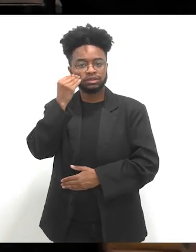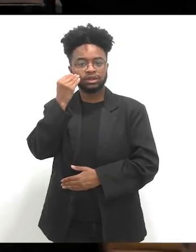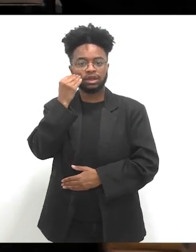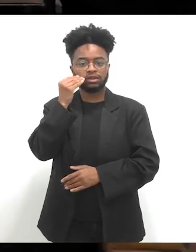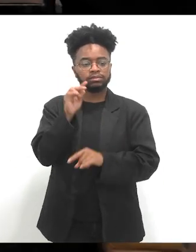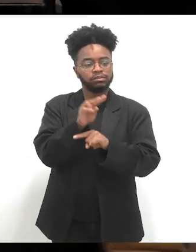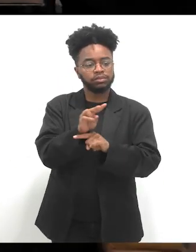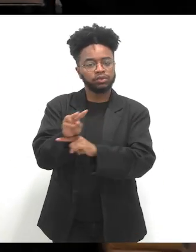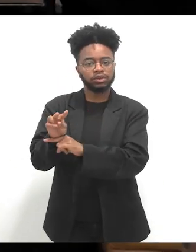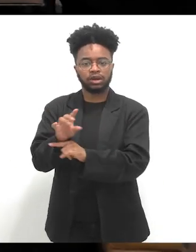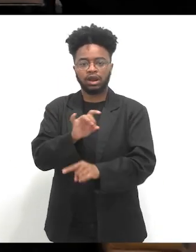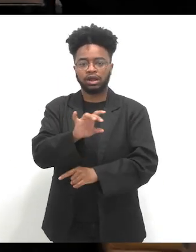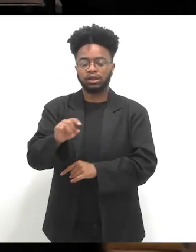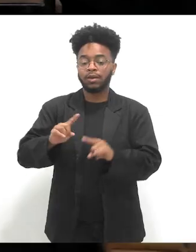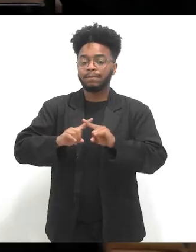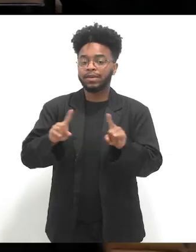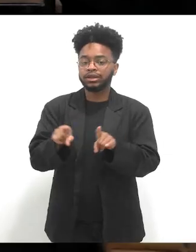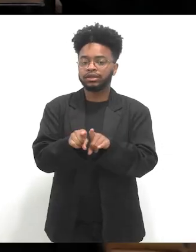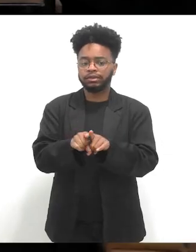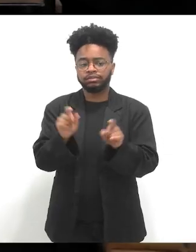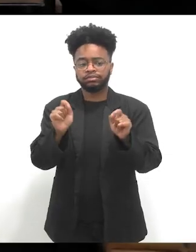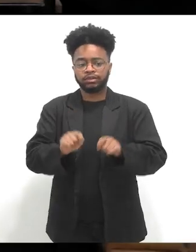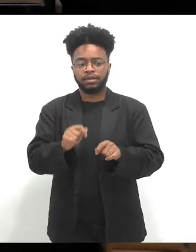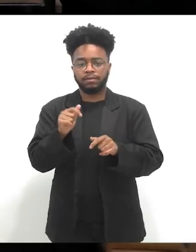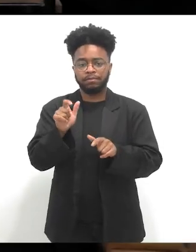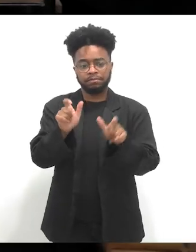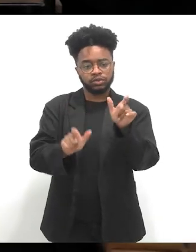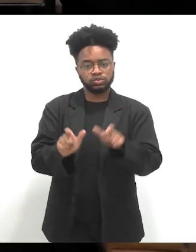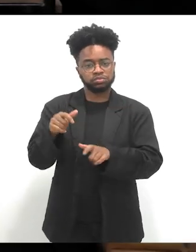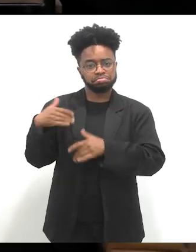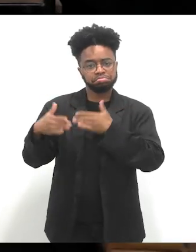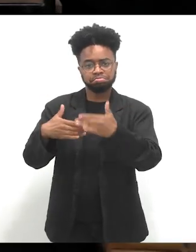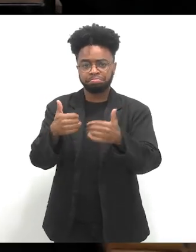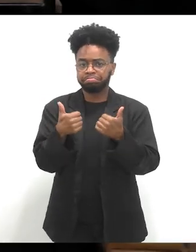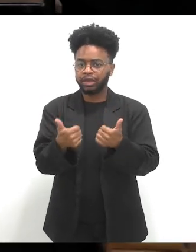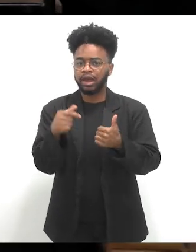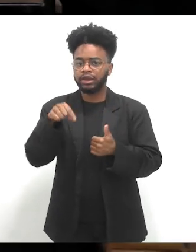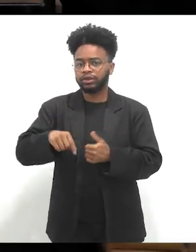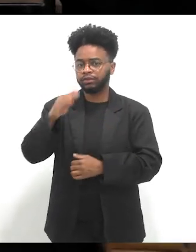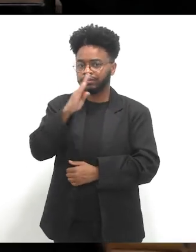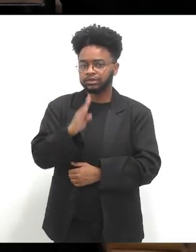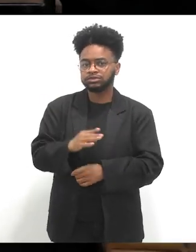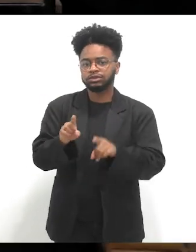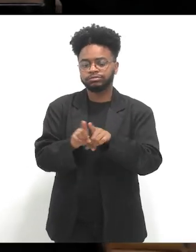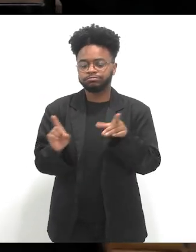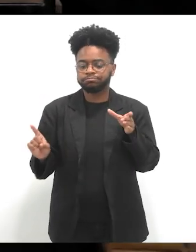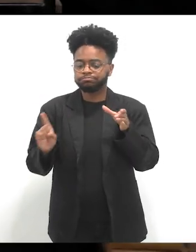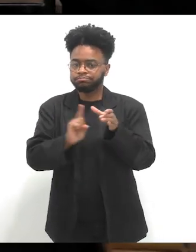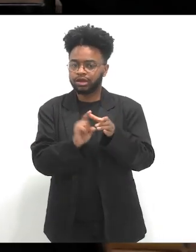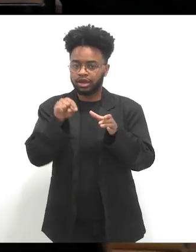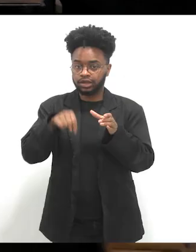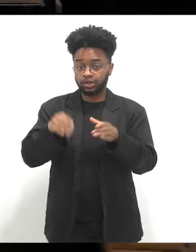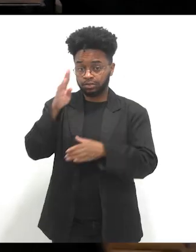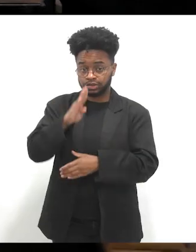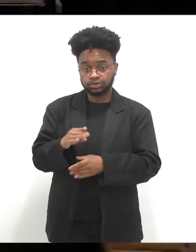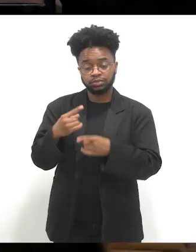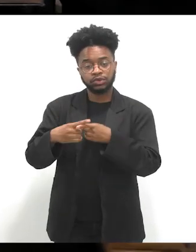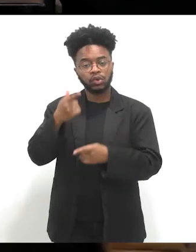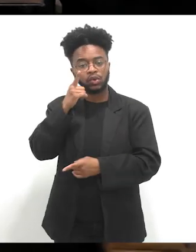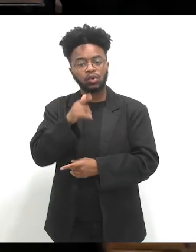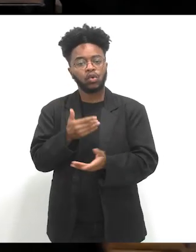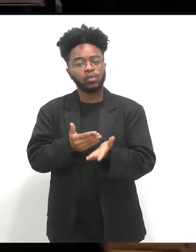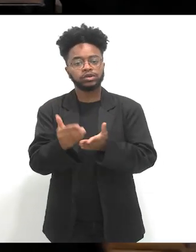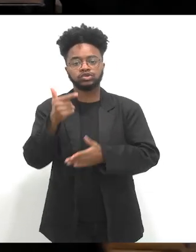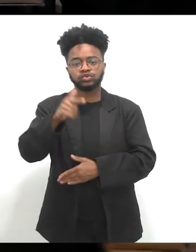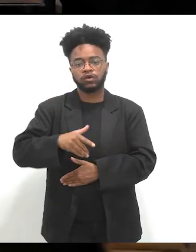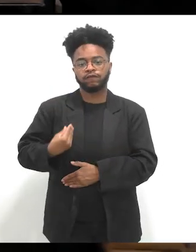essa questão da proteção, mas também para que essa pessoa possa desenvolver-se plenamente aqui no Brasil e ter essa integração no Brasil para ela recomeçar a sua